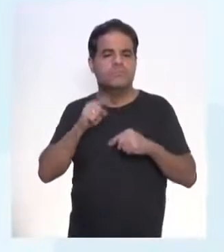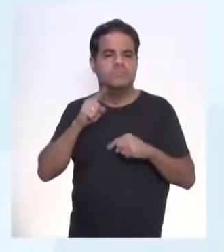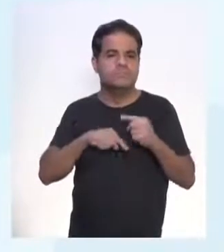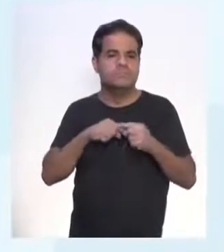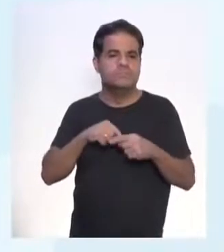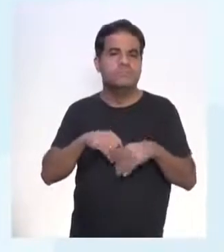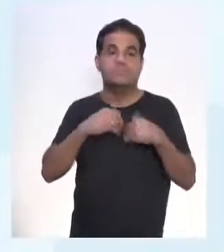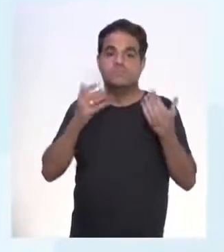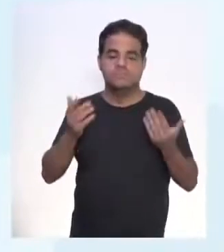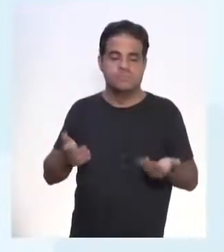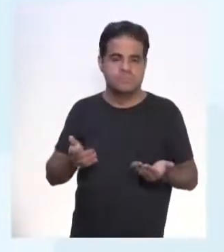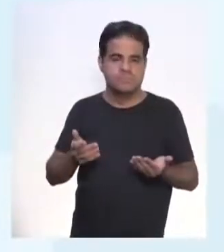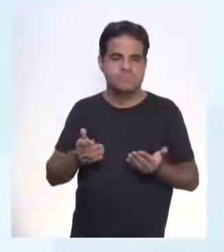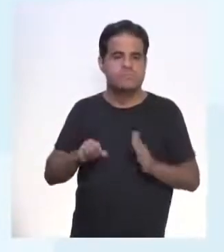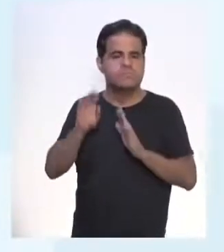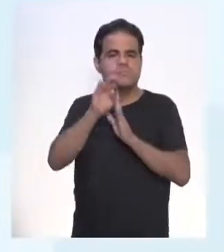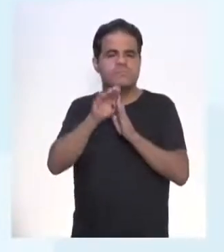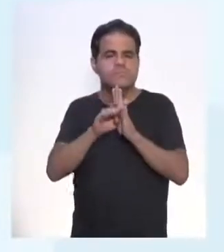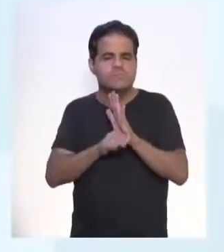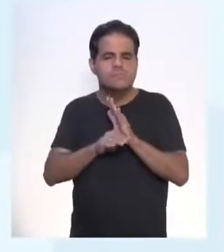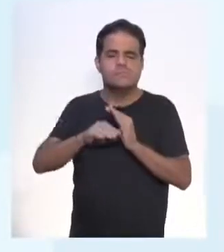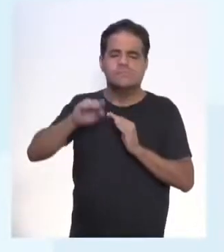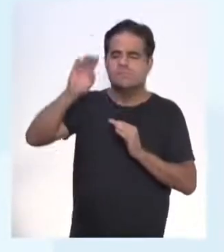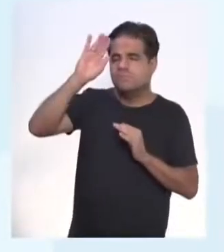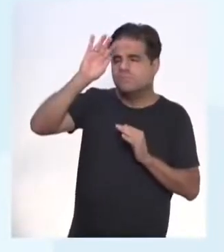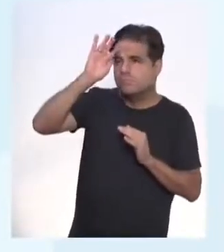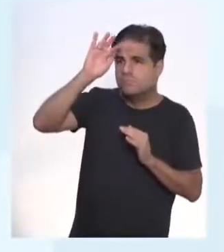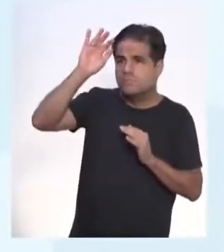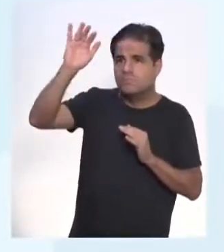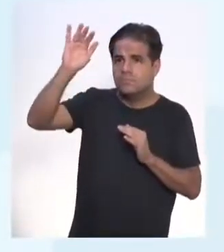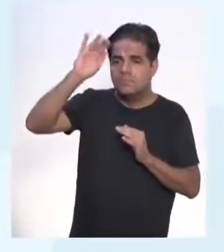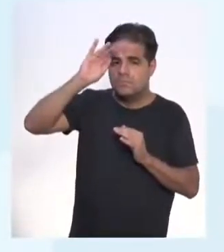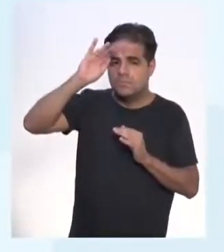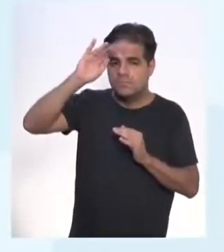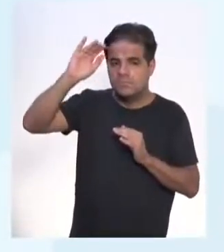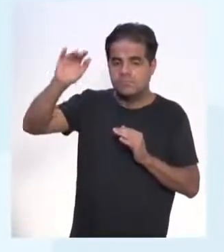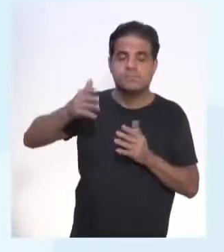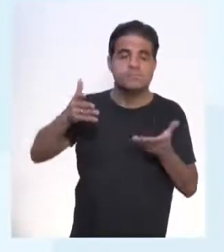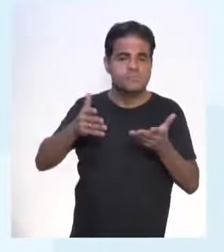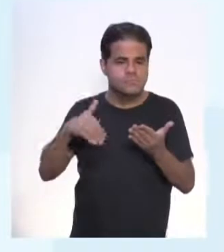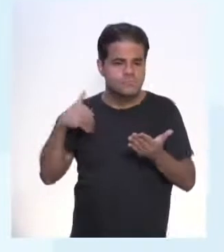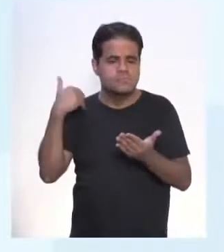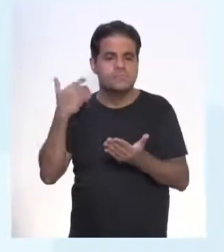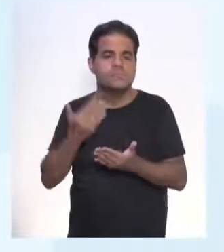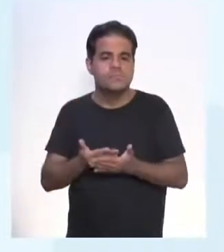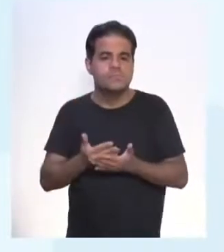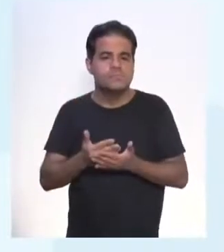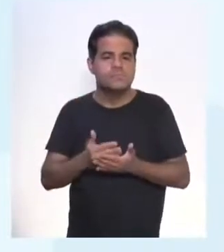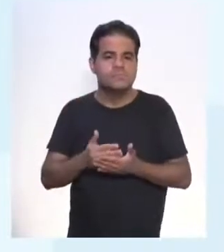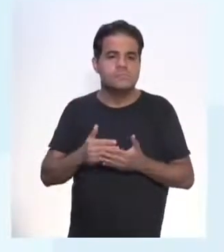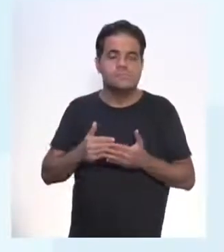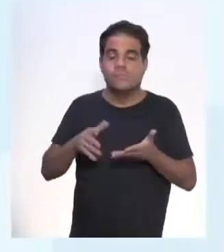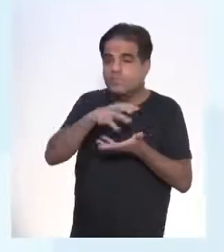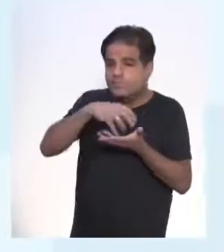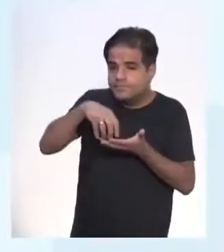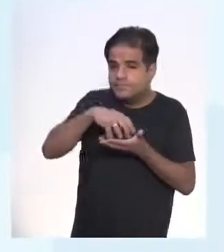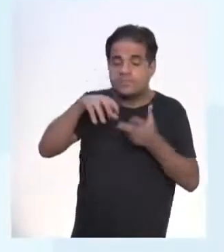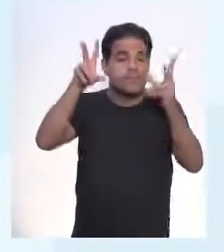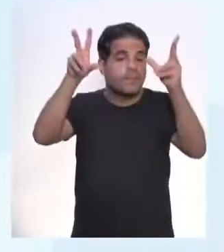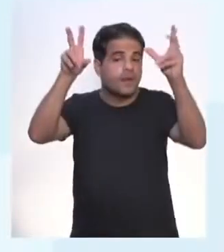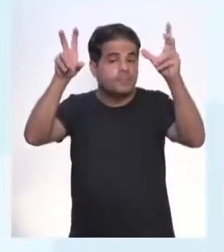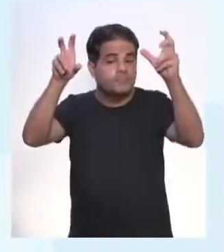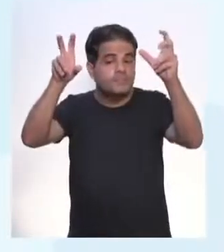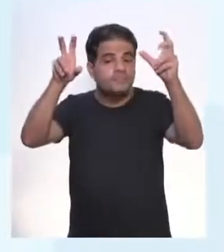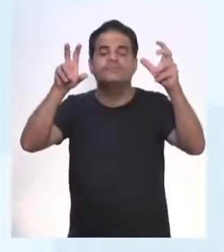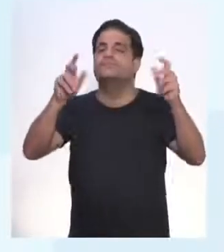lógica? Quais foram os principais filósofos que se debruçaram e que ainda hoje, né, se debruçam sobre esse tema,